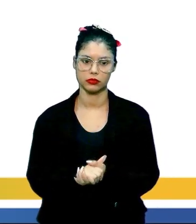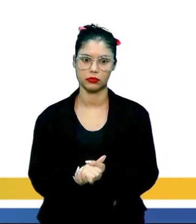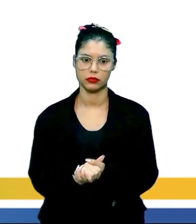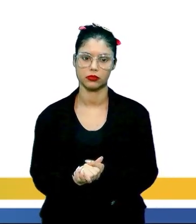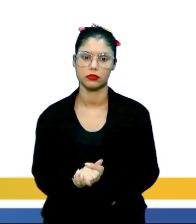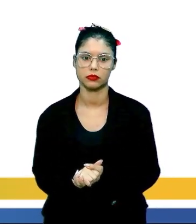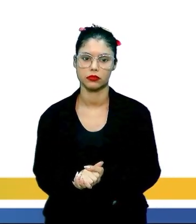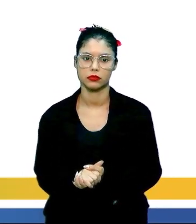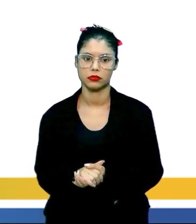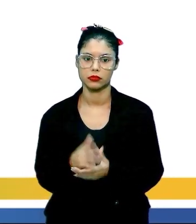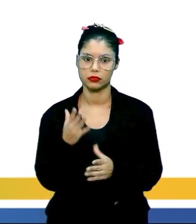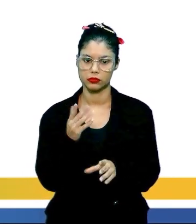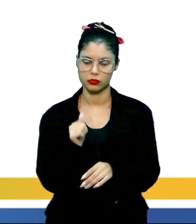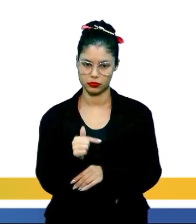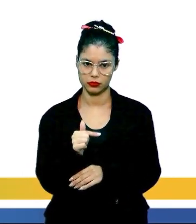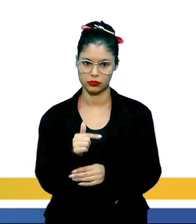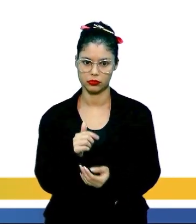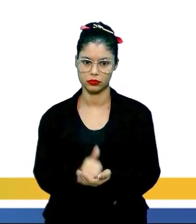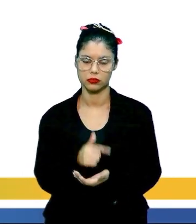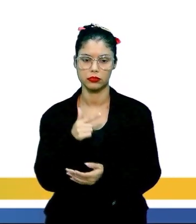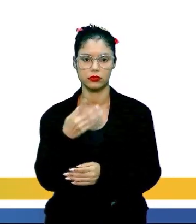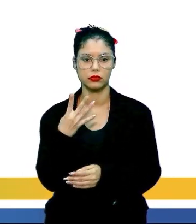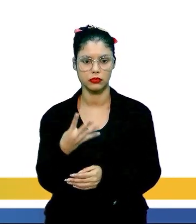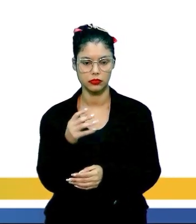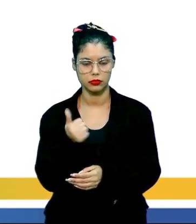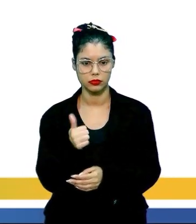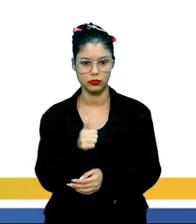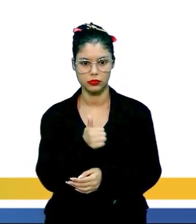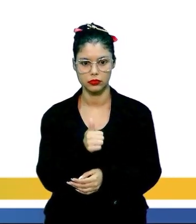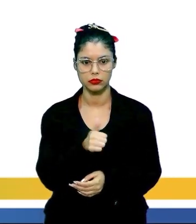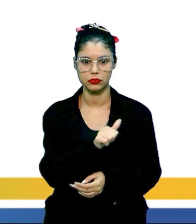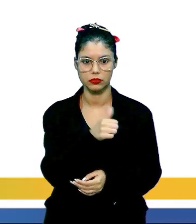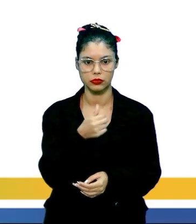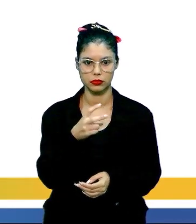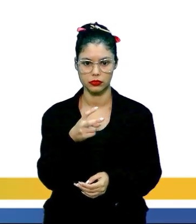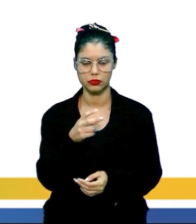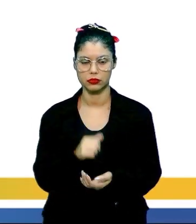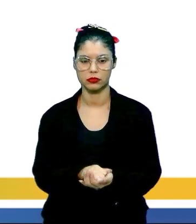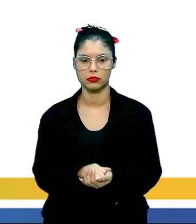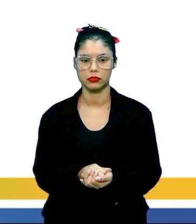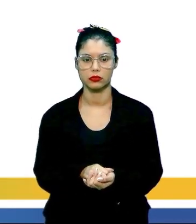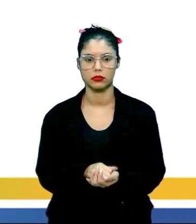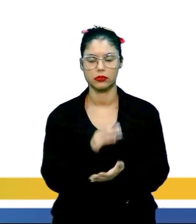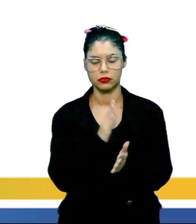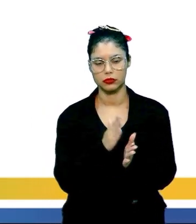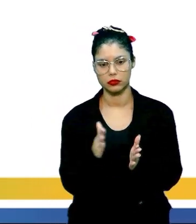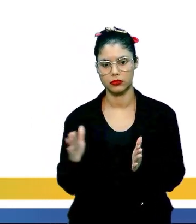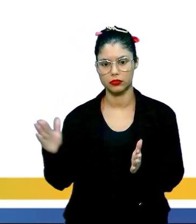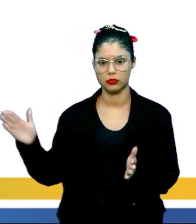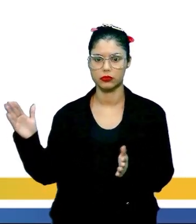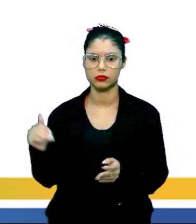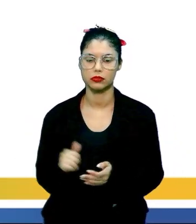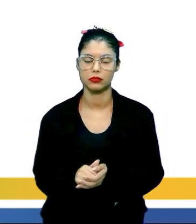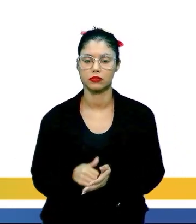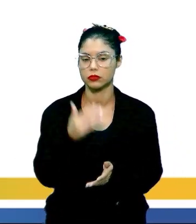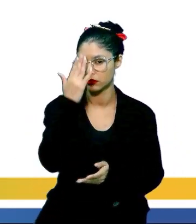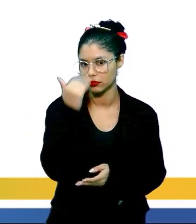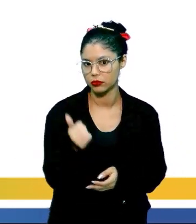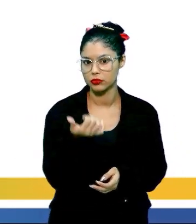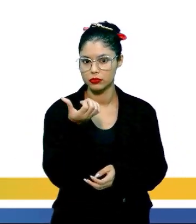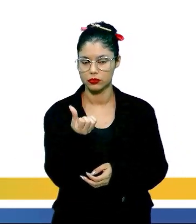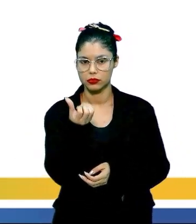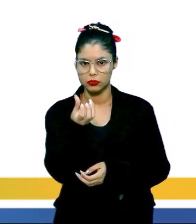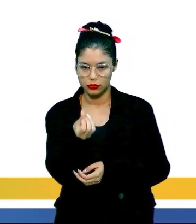logo 3 mais 4 é 7. 7 mais 4 é 11, 11 mais 4 é 15, e assim vai. Eu quero exatamente